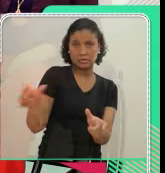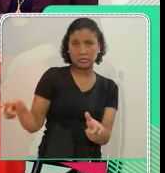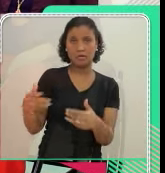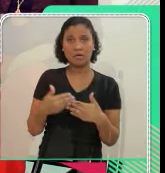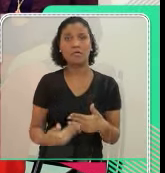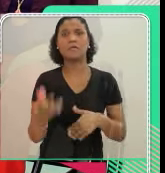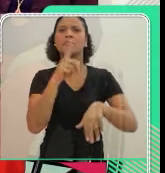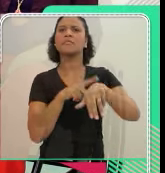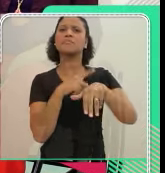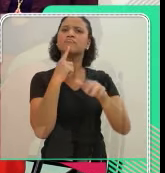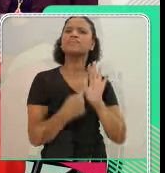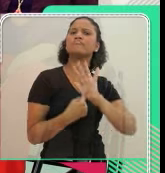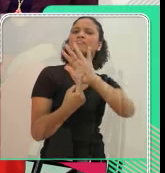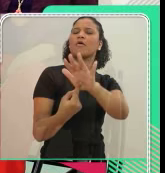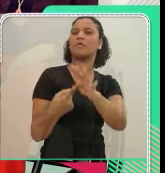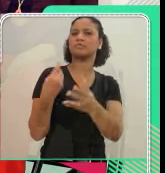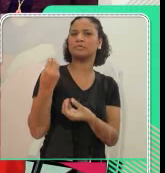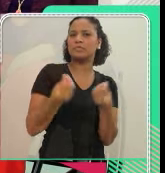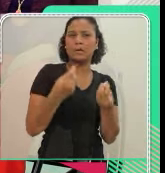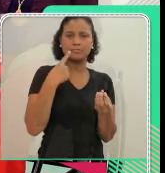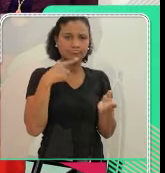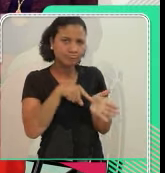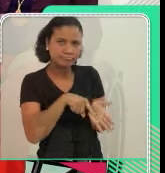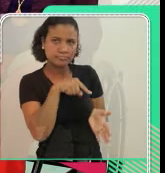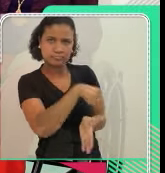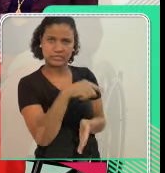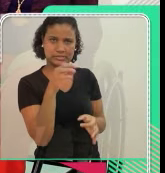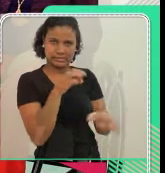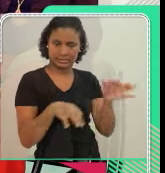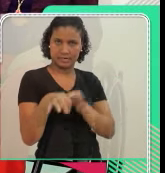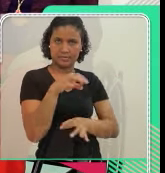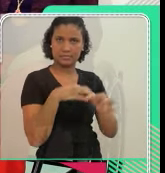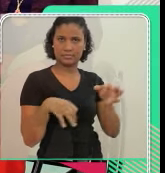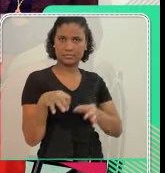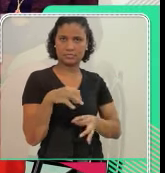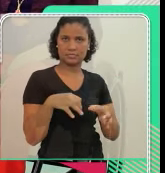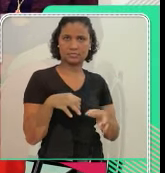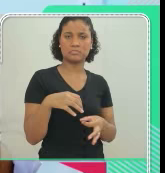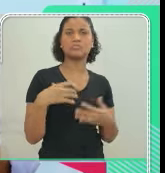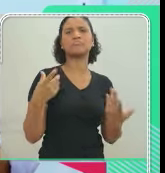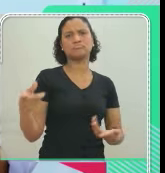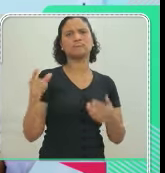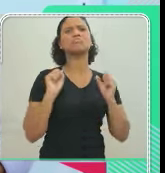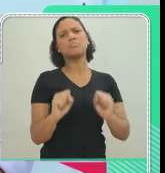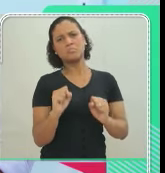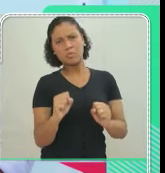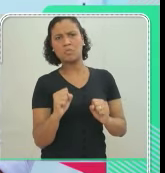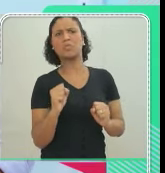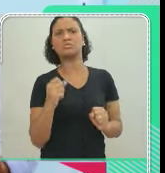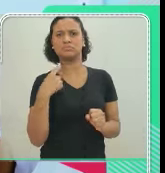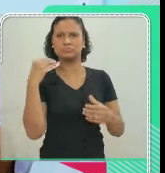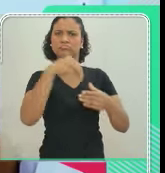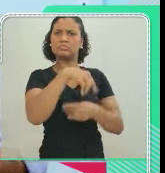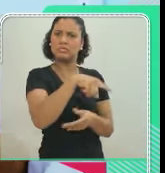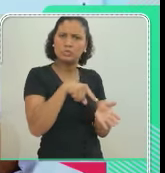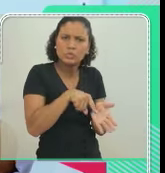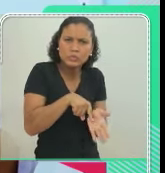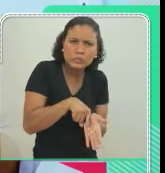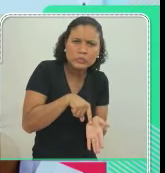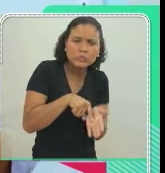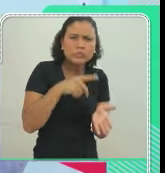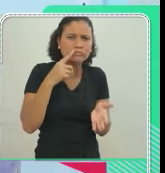piorar a condição do paciente. E a partir do momento que se mostrar que a aplicação dessas células é seguro, você vai poder